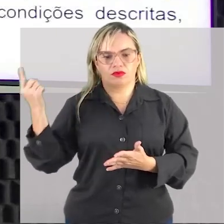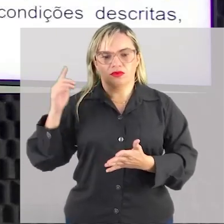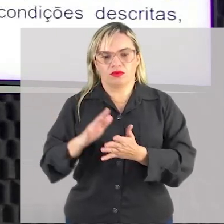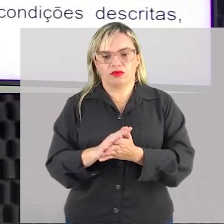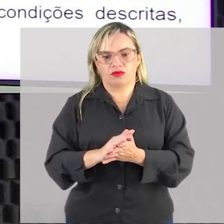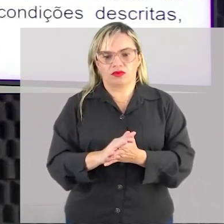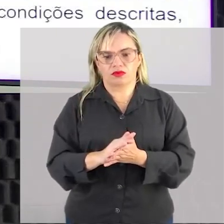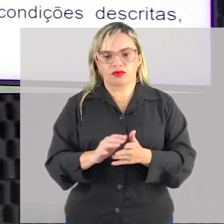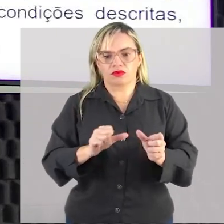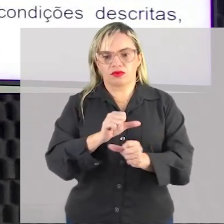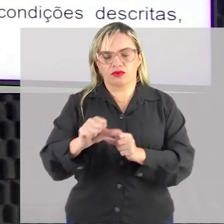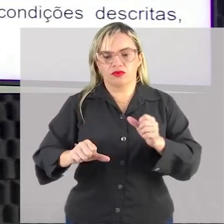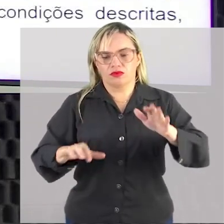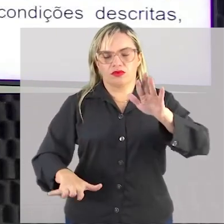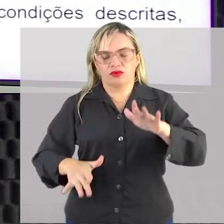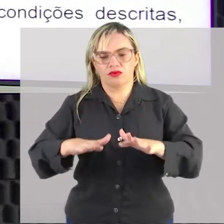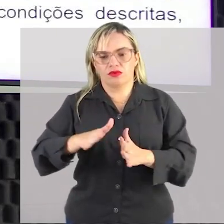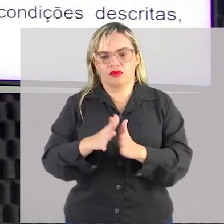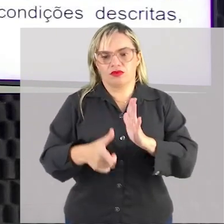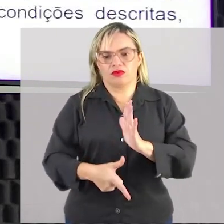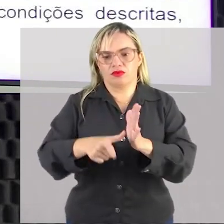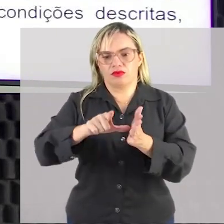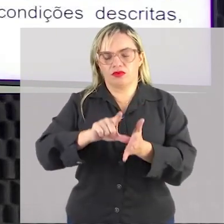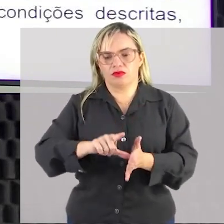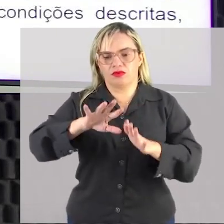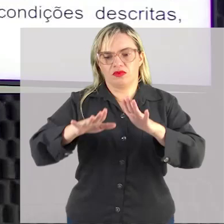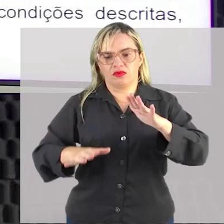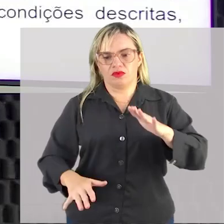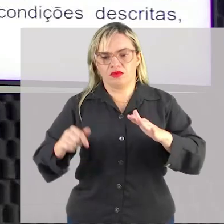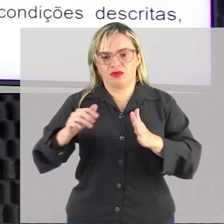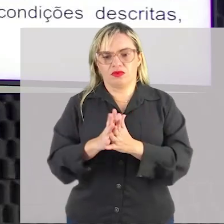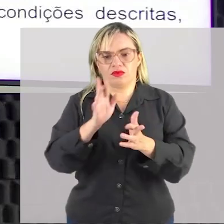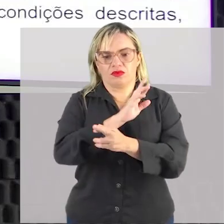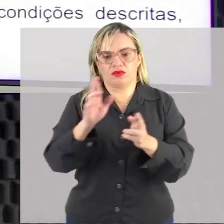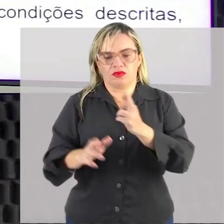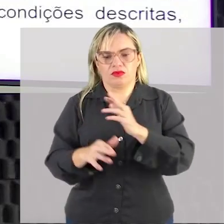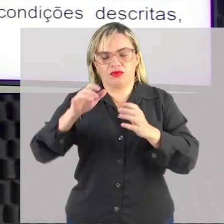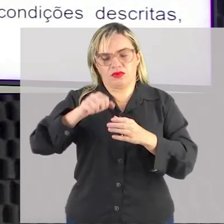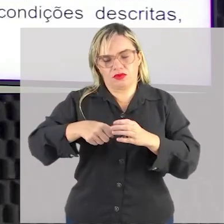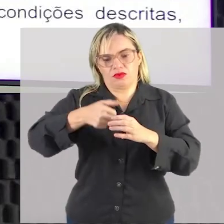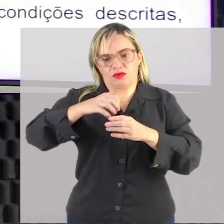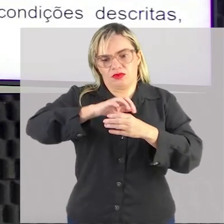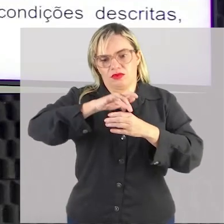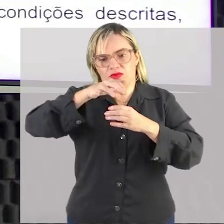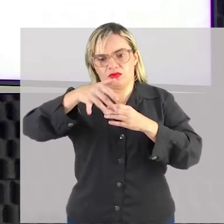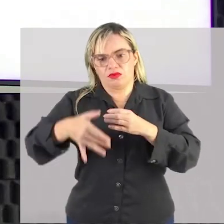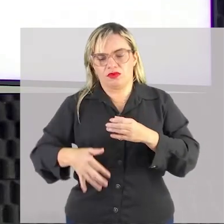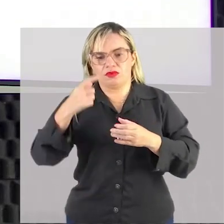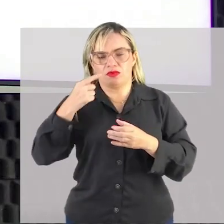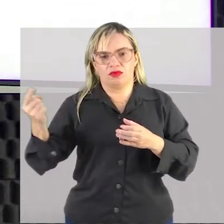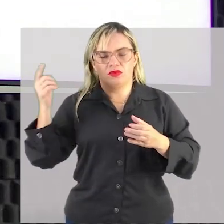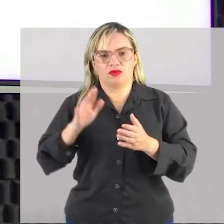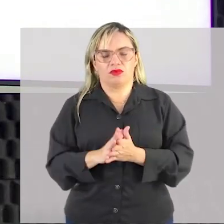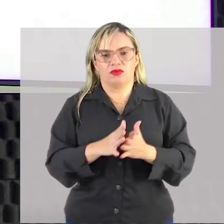A alteração do equilíbrio anterior está relacionada ao vazamento do refrigerante nas condições descritas.